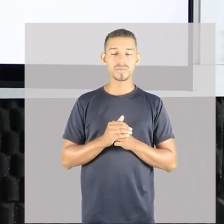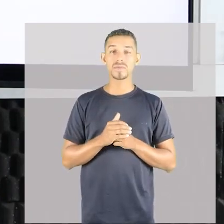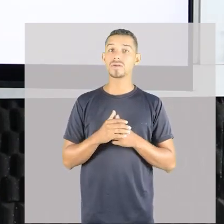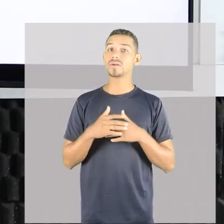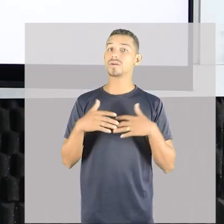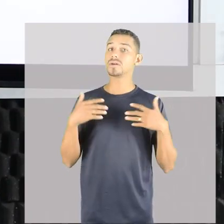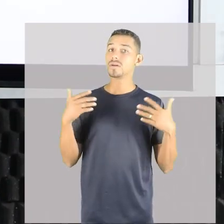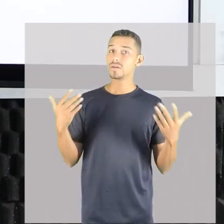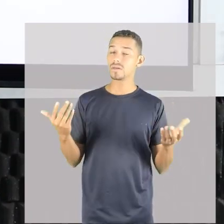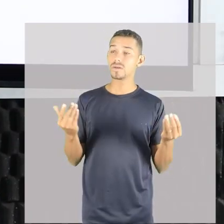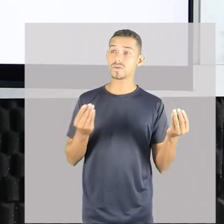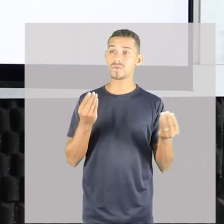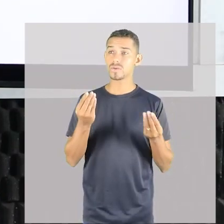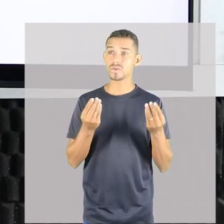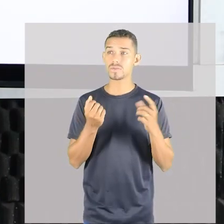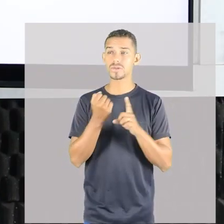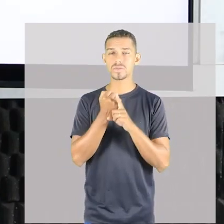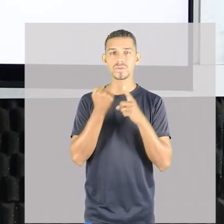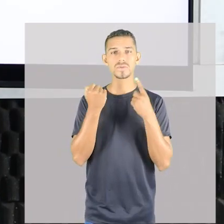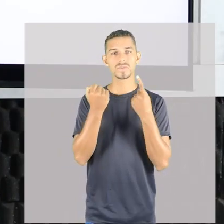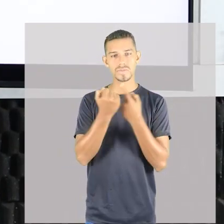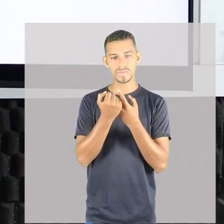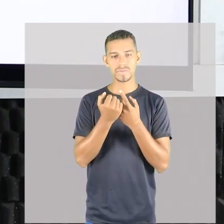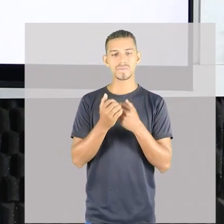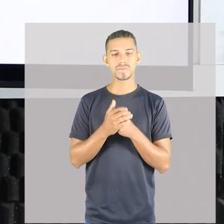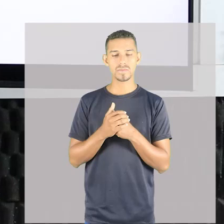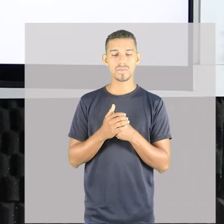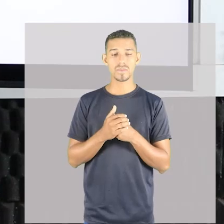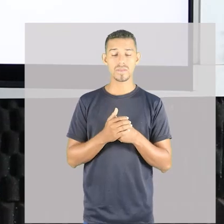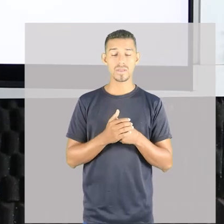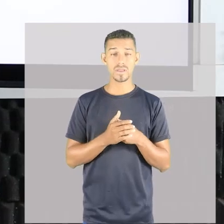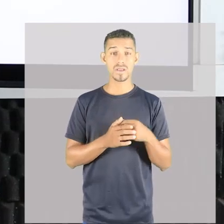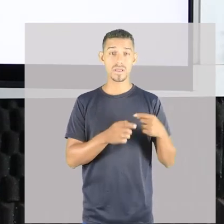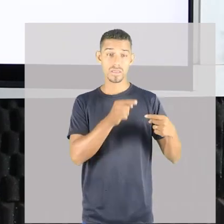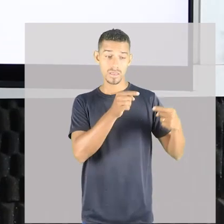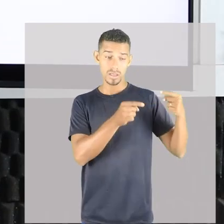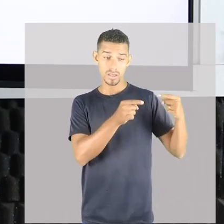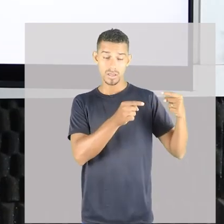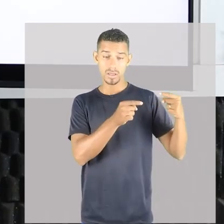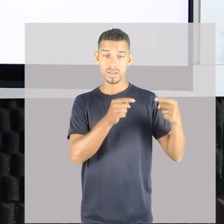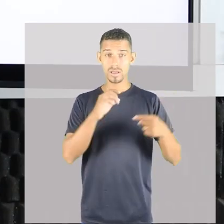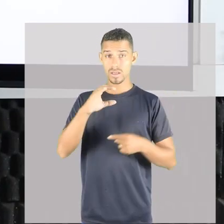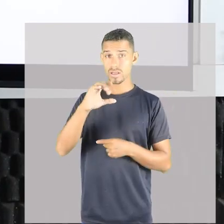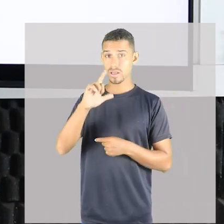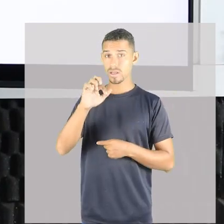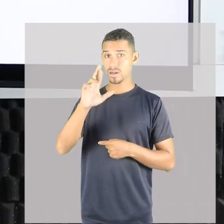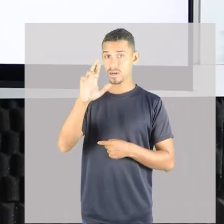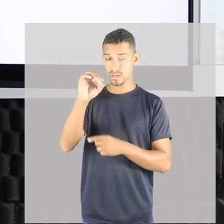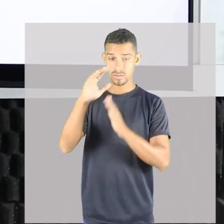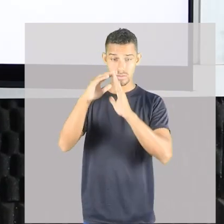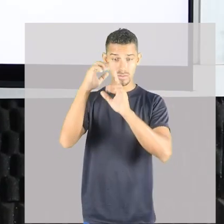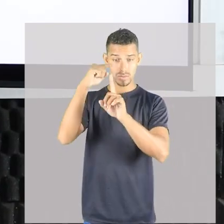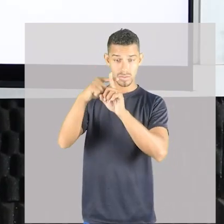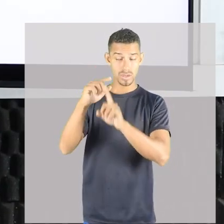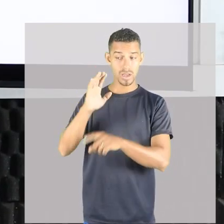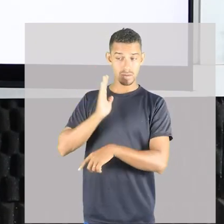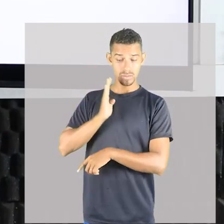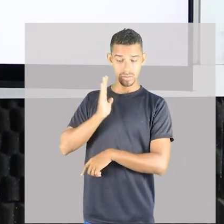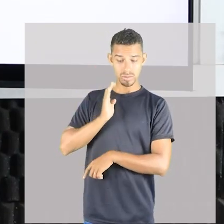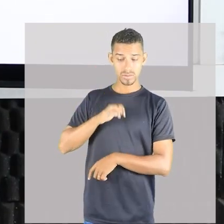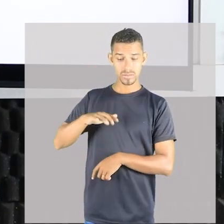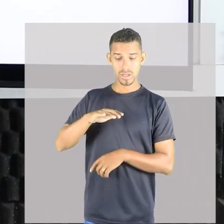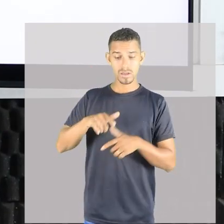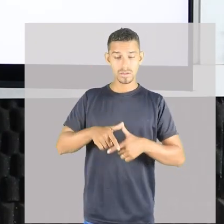como é composta essa sociedade. Nobreza e clero. A burguesia estava por lá. Mas a maior